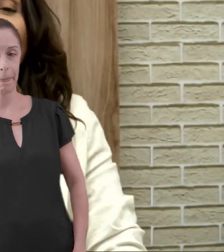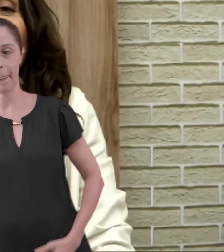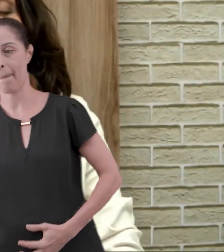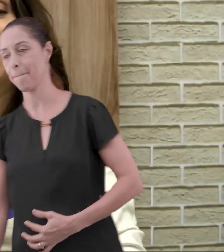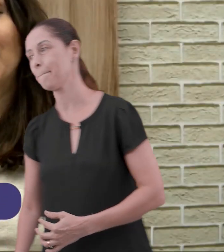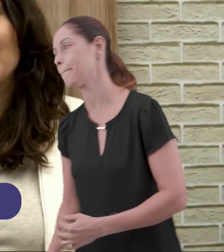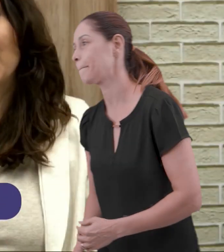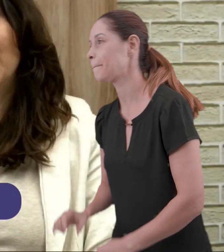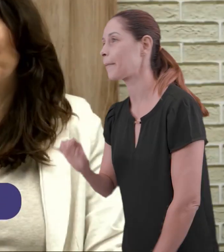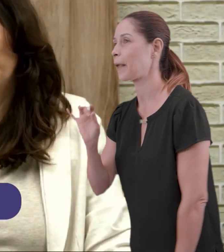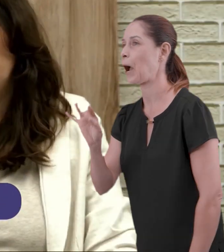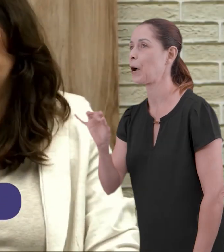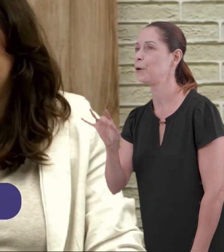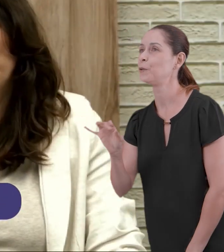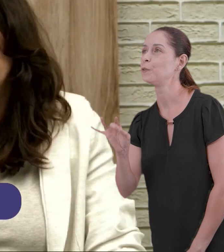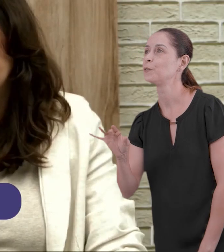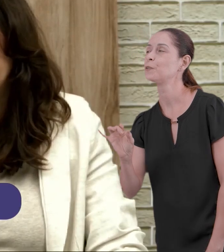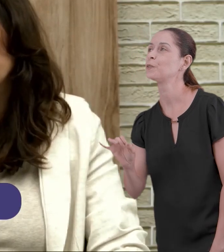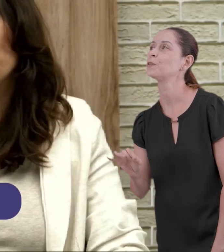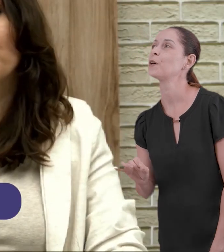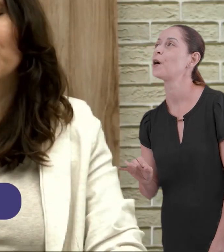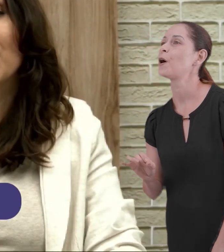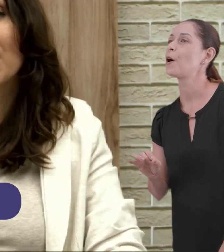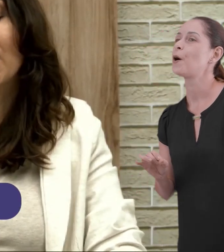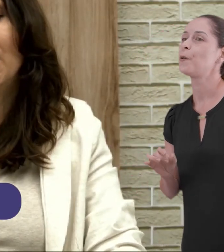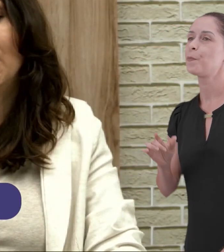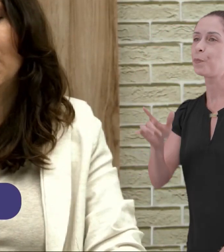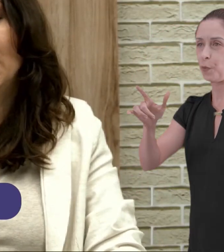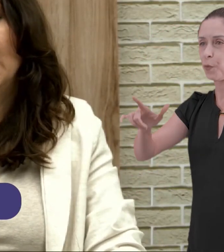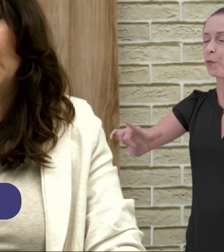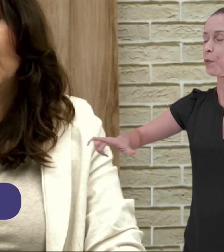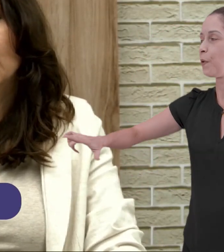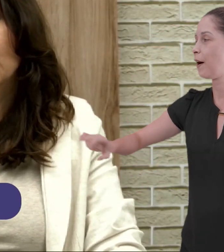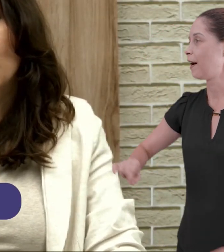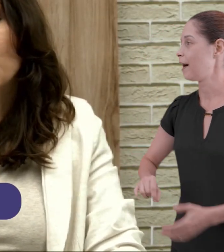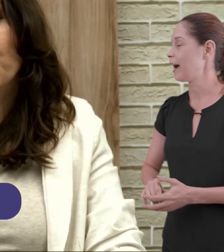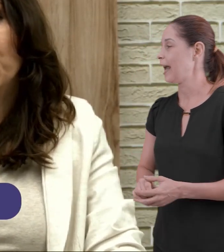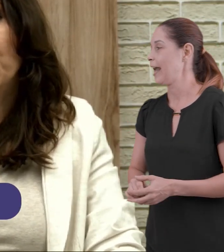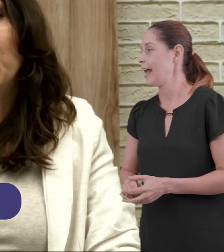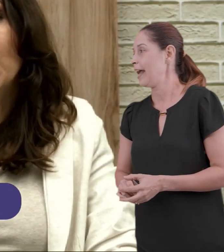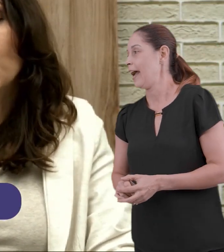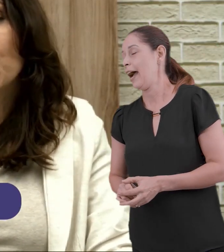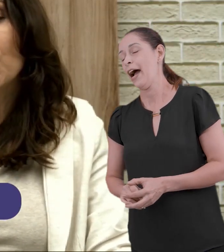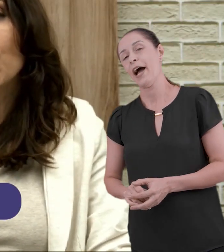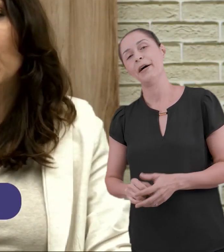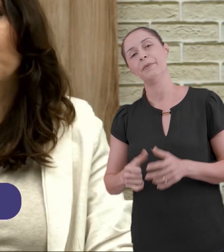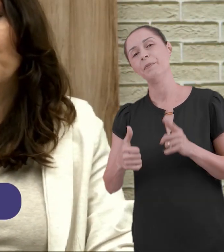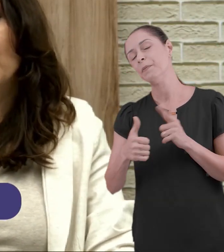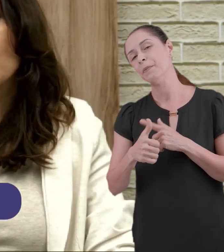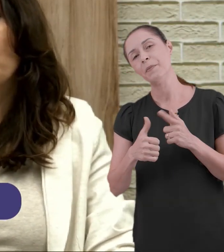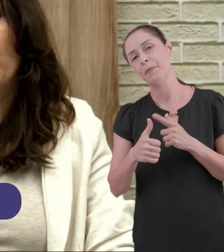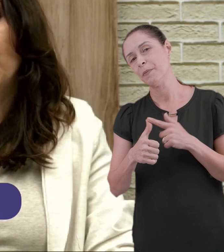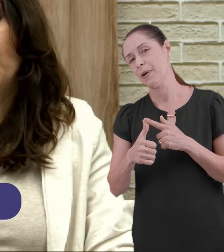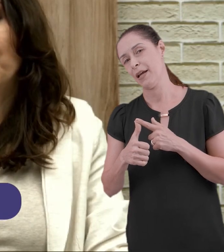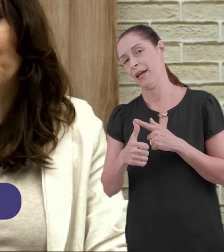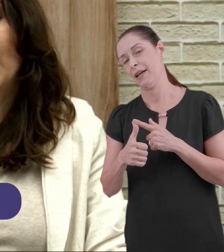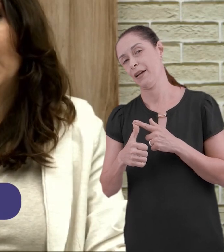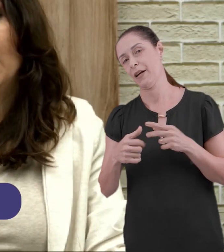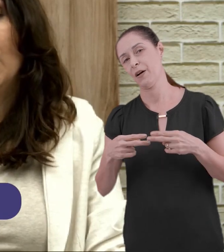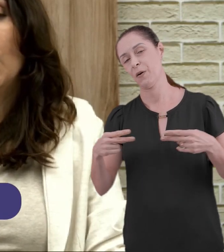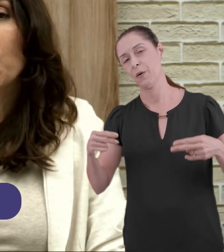Só complementar, assim, firmar mais uma vez, né, que nosso primeiro objetivo mesmo